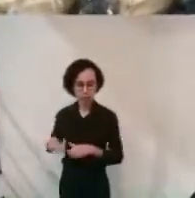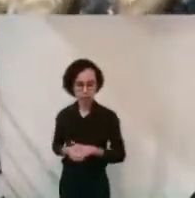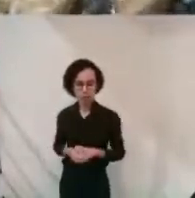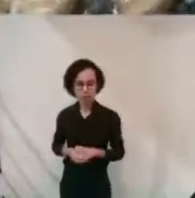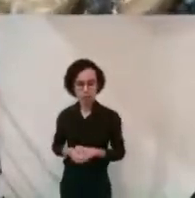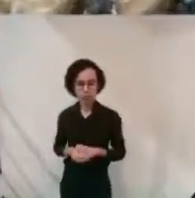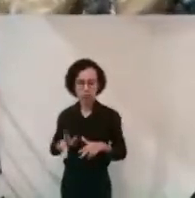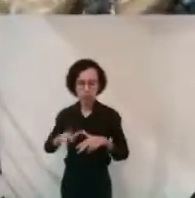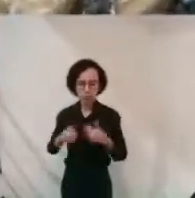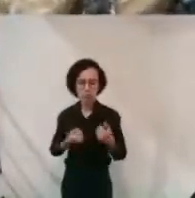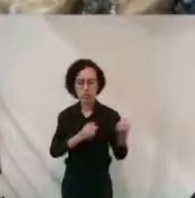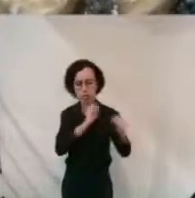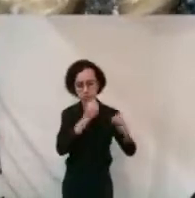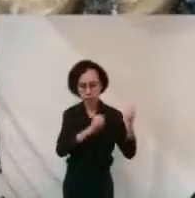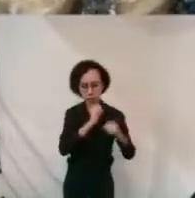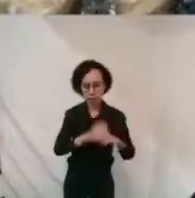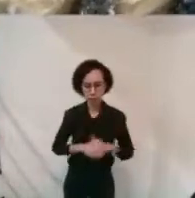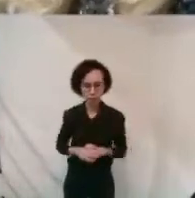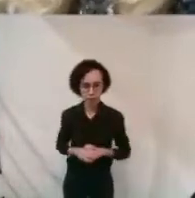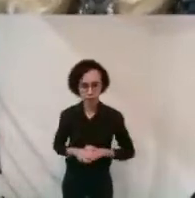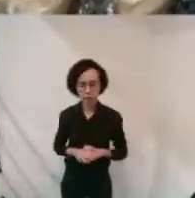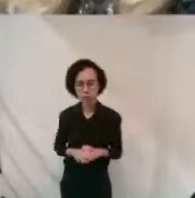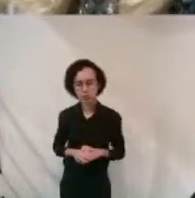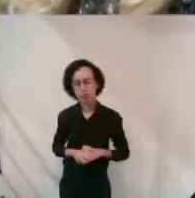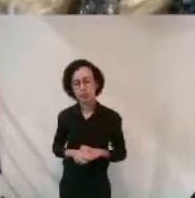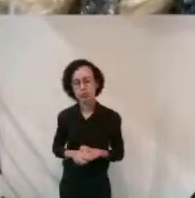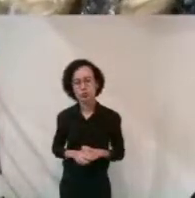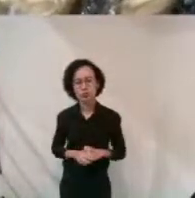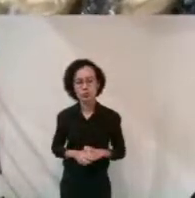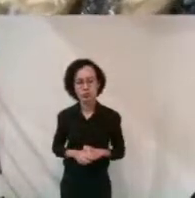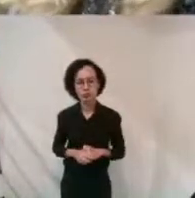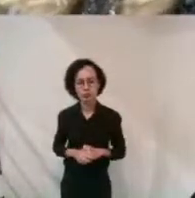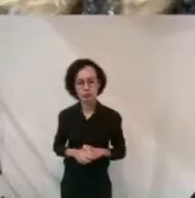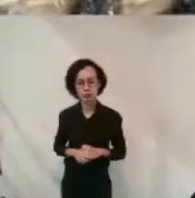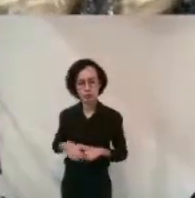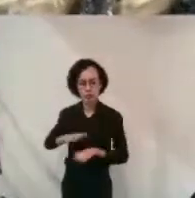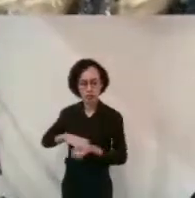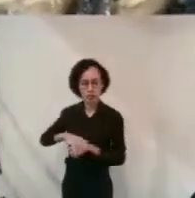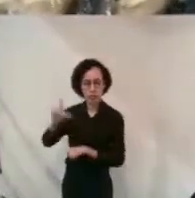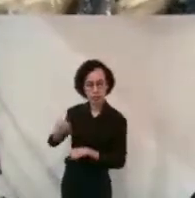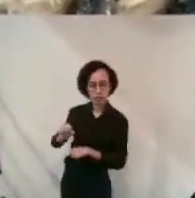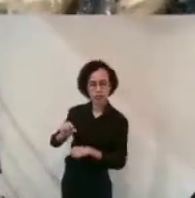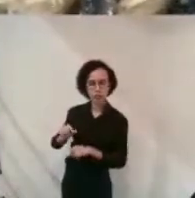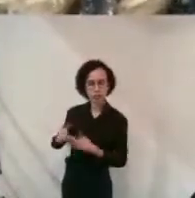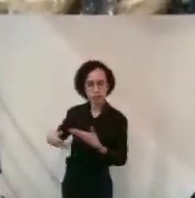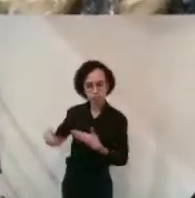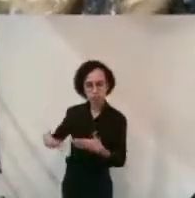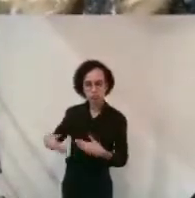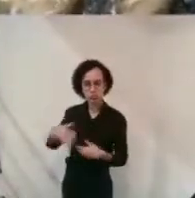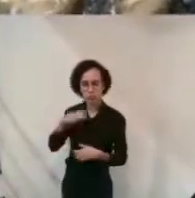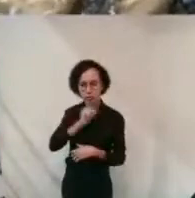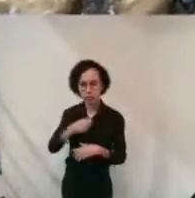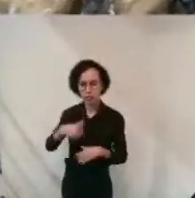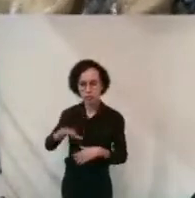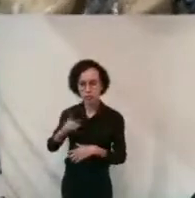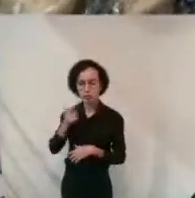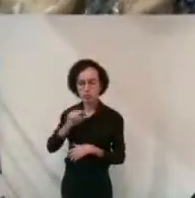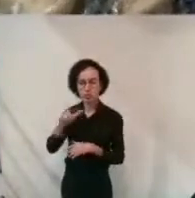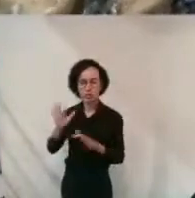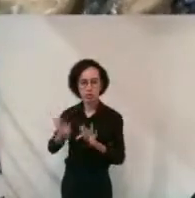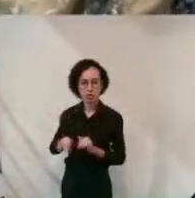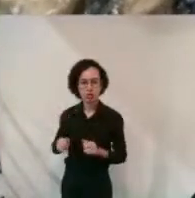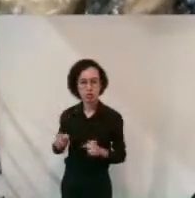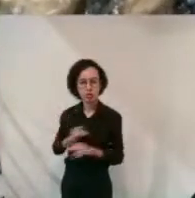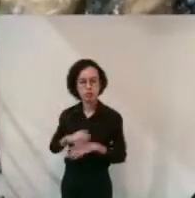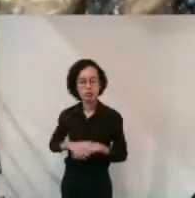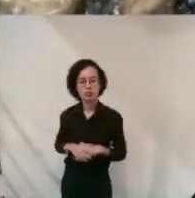diretamente pela iniciativa privada. Como o nosso tempo está curto aqui, eu vou correr um pouquinho para a gente conseguir terminar. Nosso